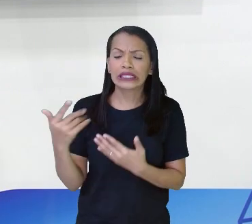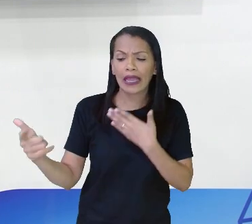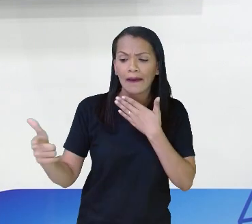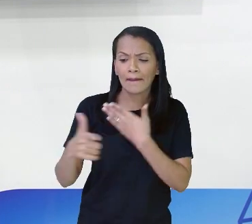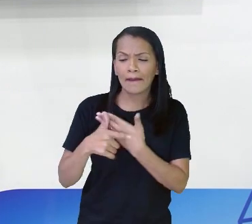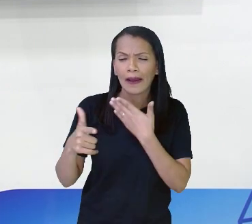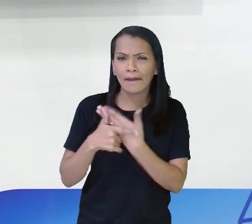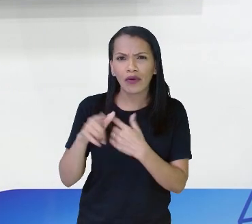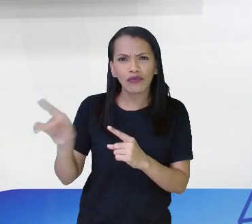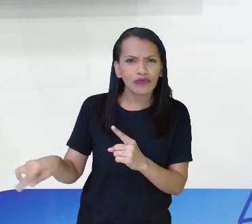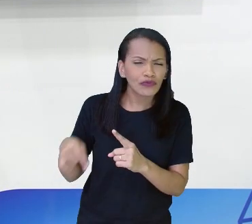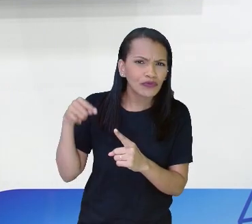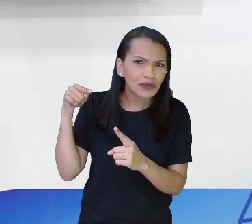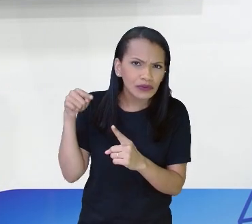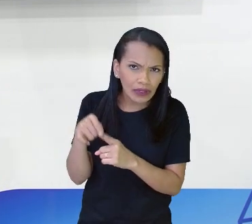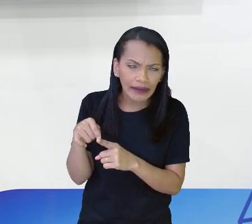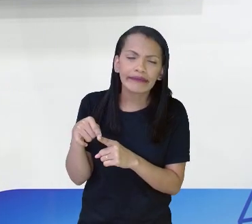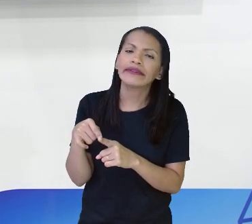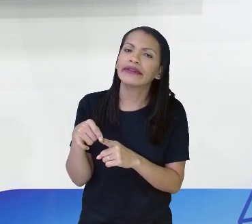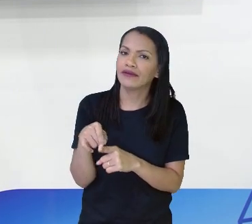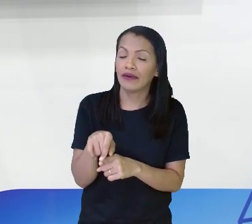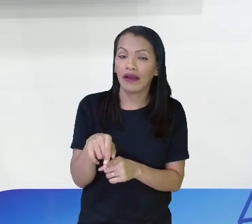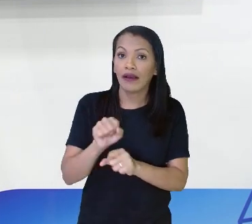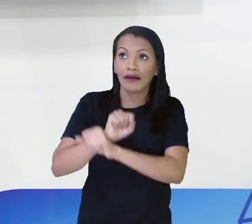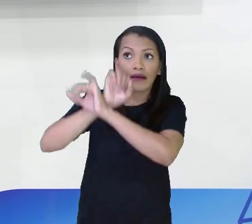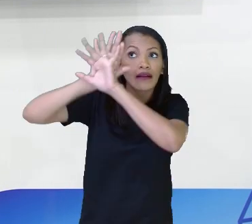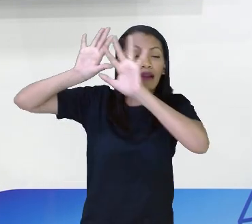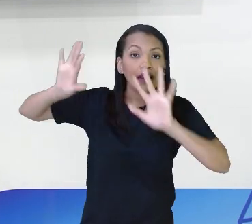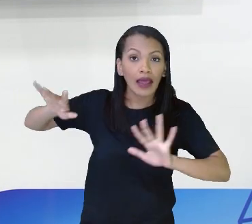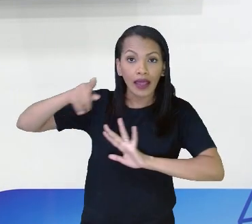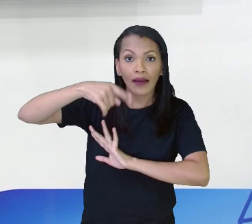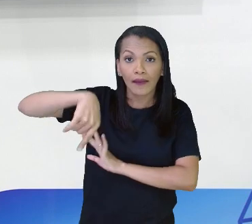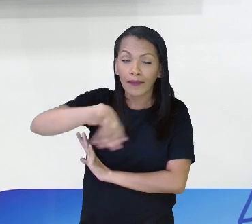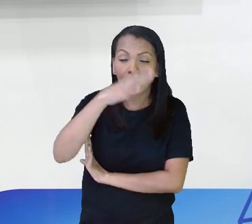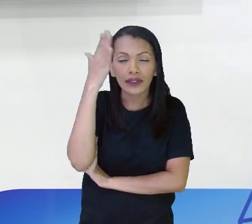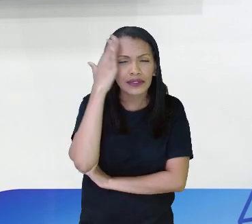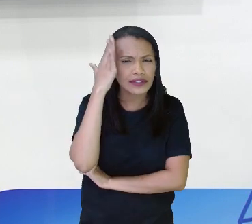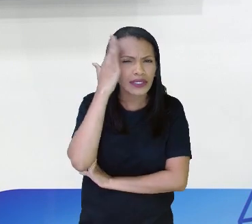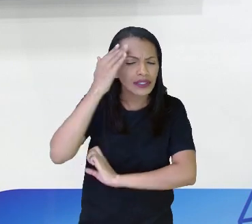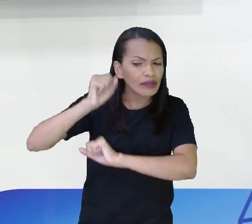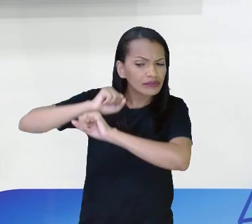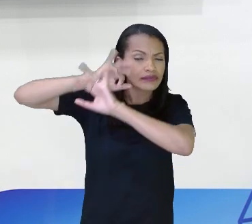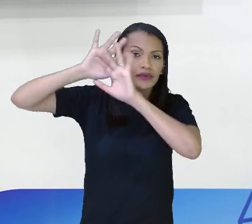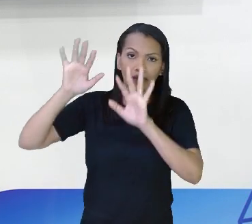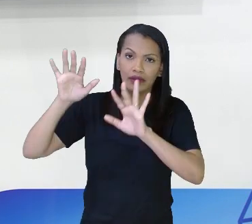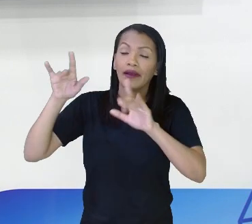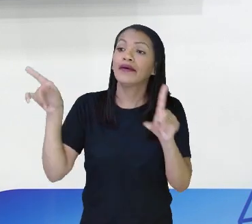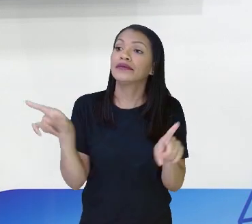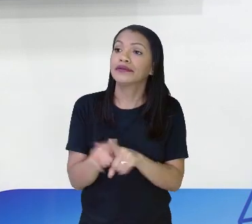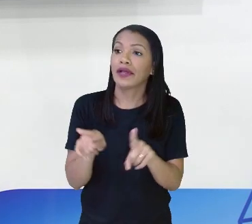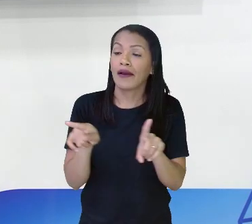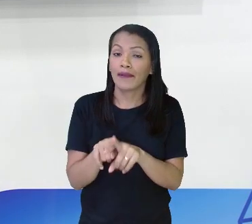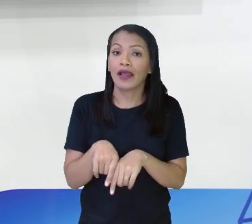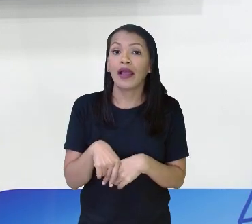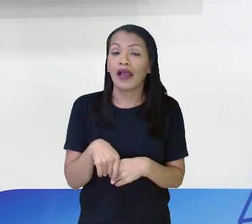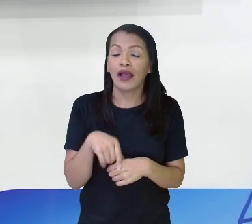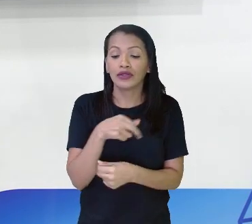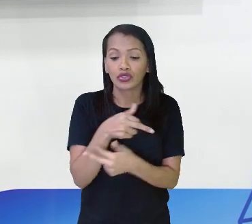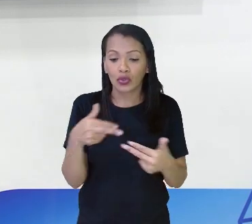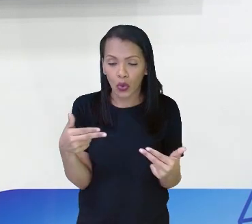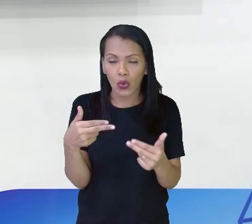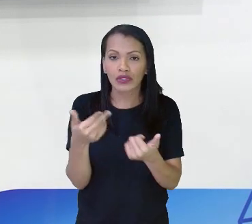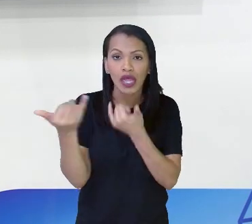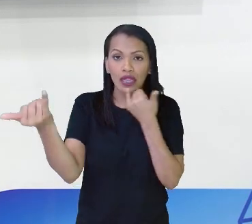fatos reais, tem que ser verdade. Atuais, porque senão as pessoas não vão se interessar, nós queremos saber o que